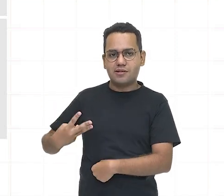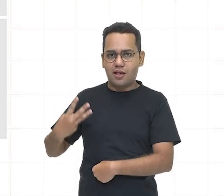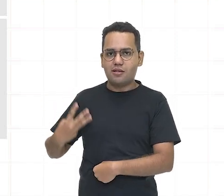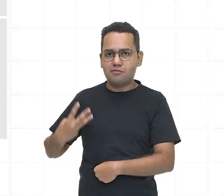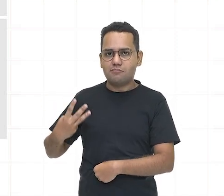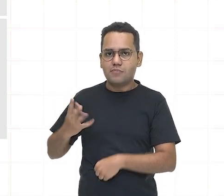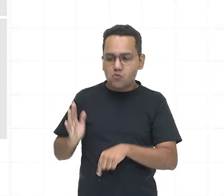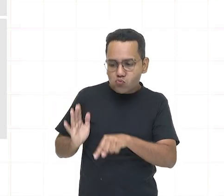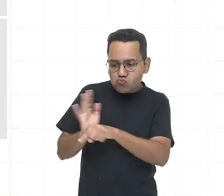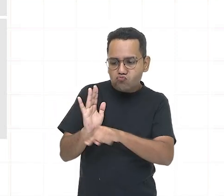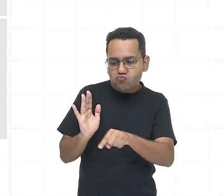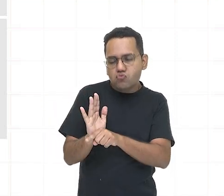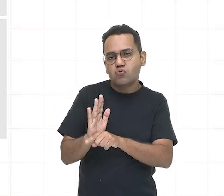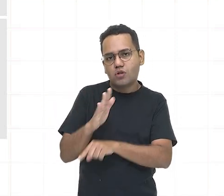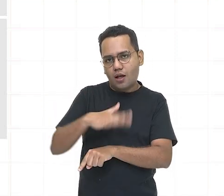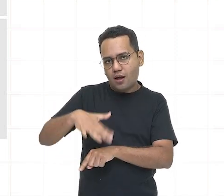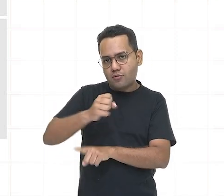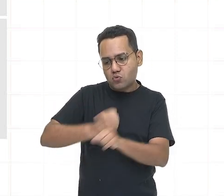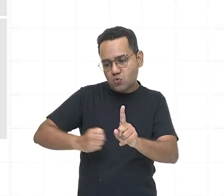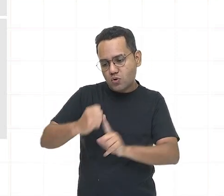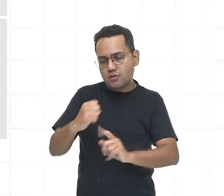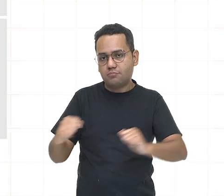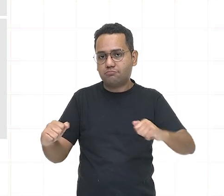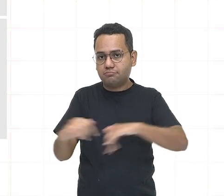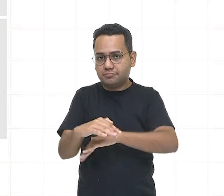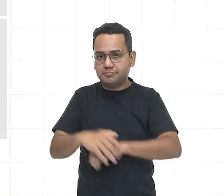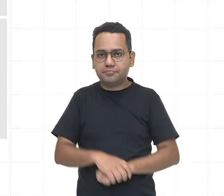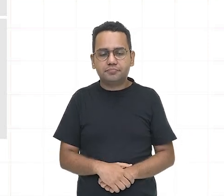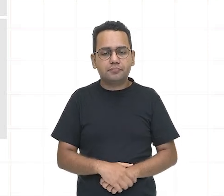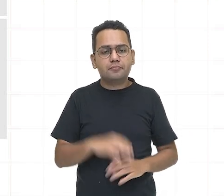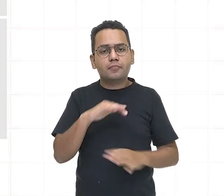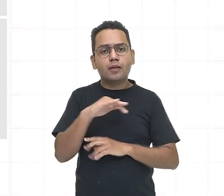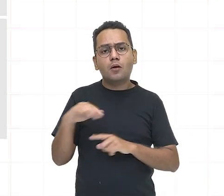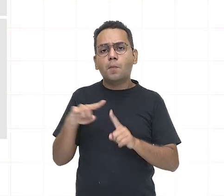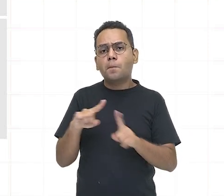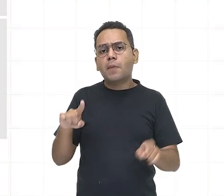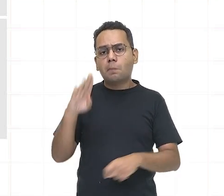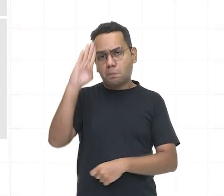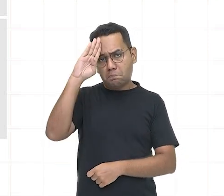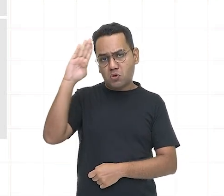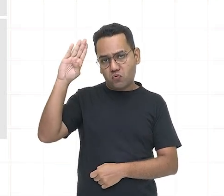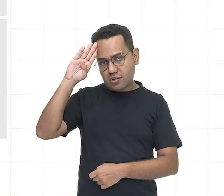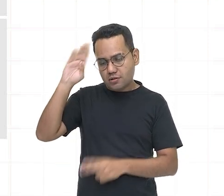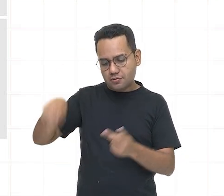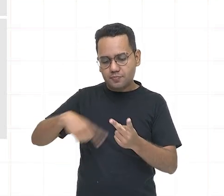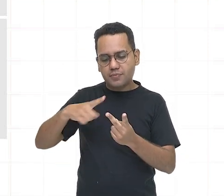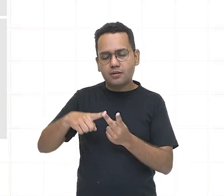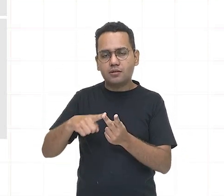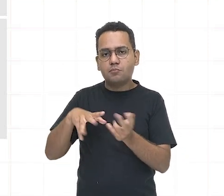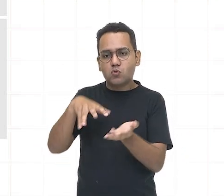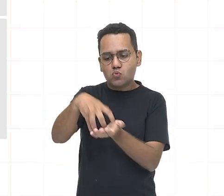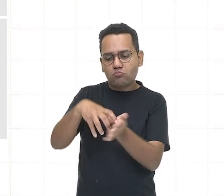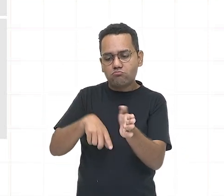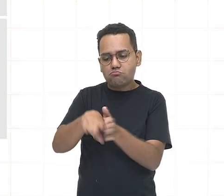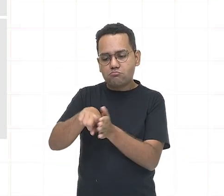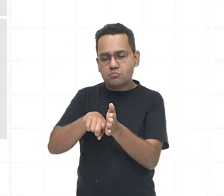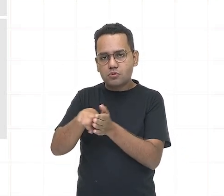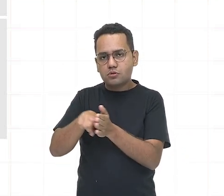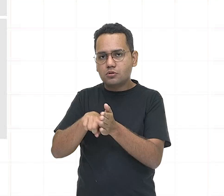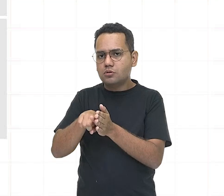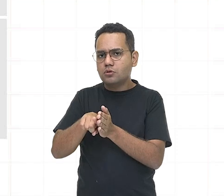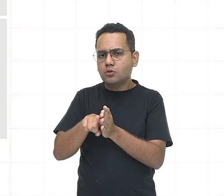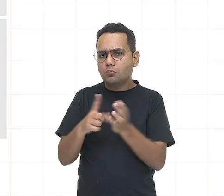grandes cidades. Então, as universidades, gente, e os centros de pesquisas lá da Europa, eles estão